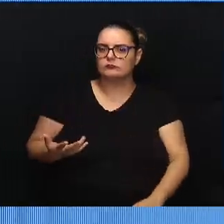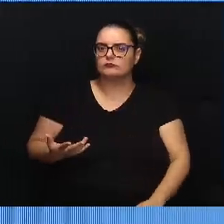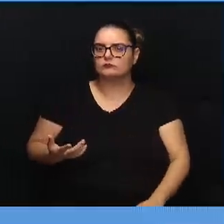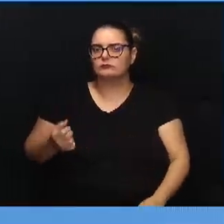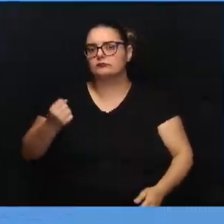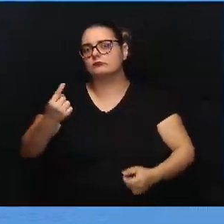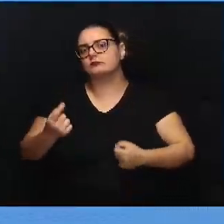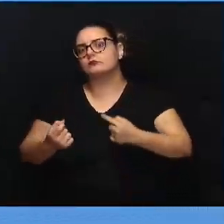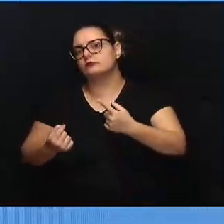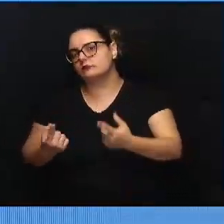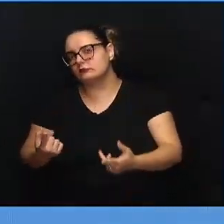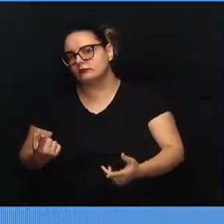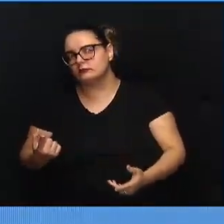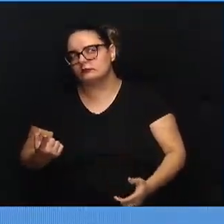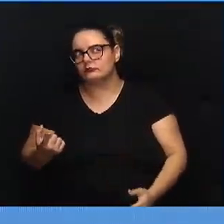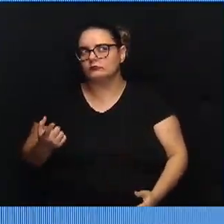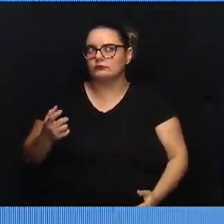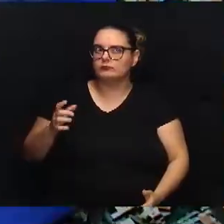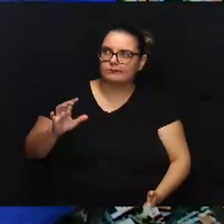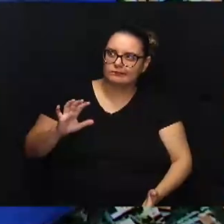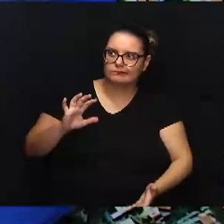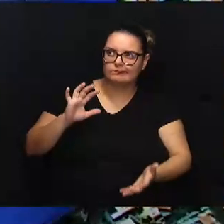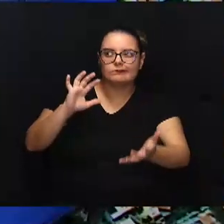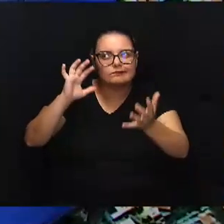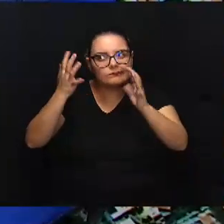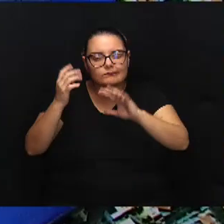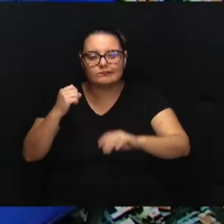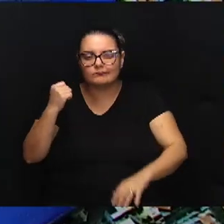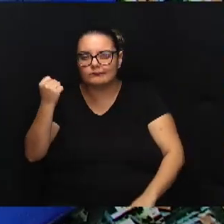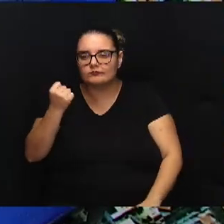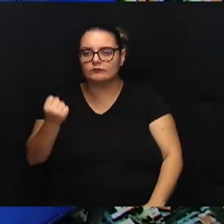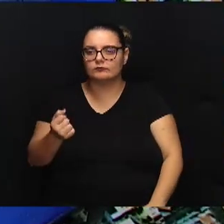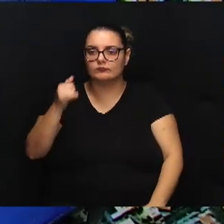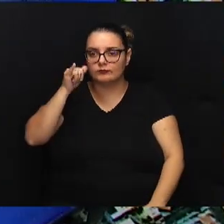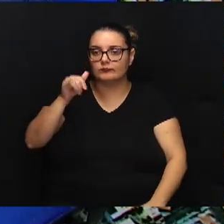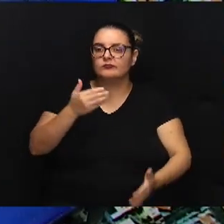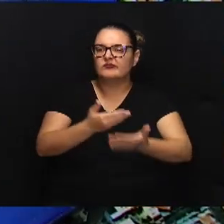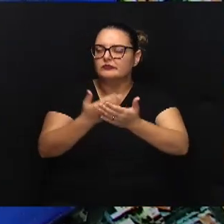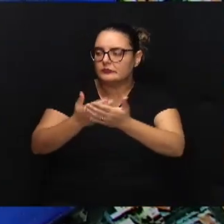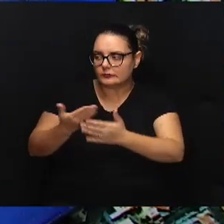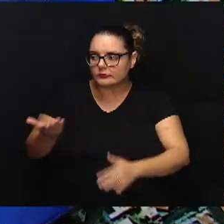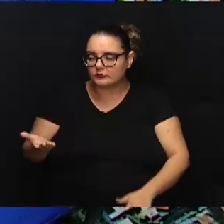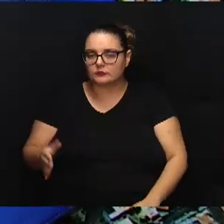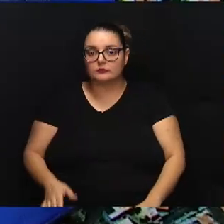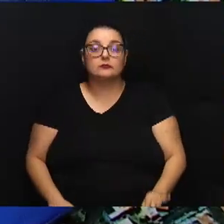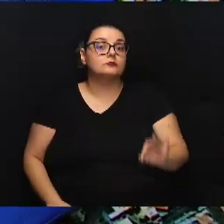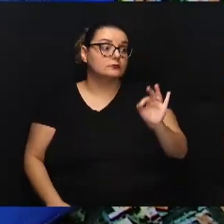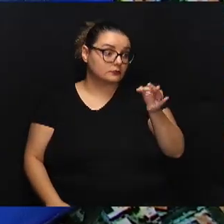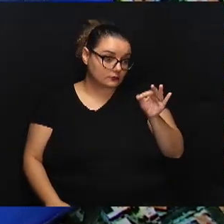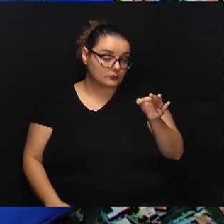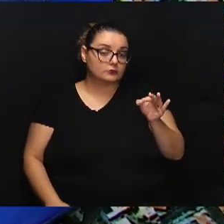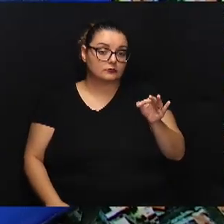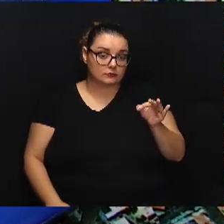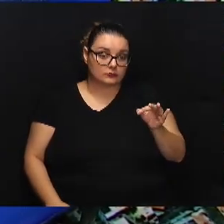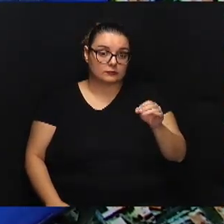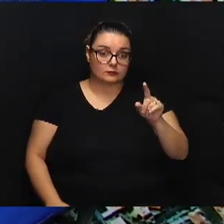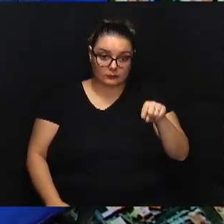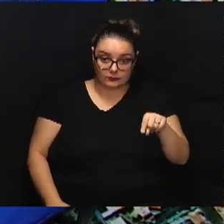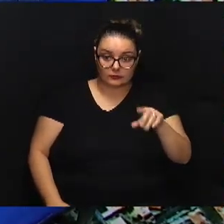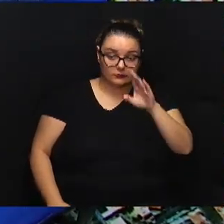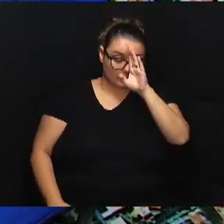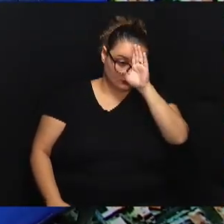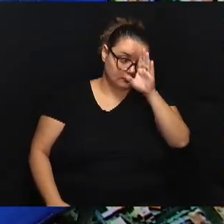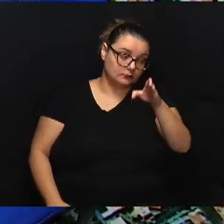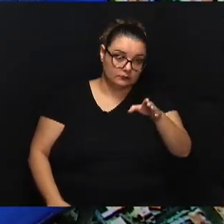eventos mais graves possam ser evitados a partir desses estudos. Com certeza, exatamente. E essa é uma das